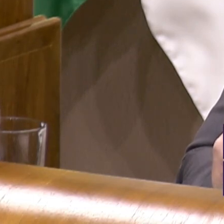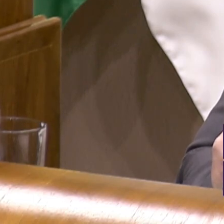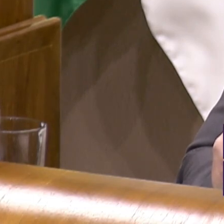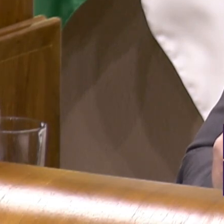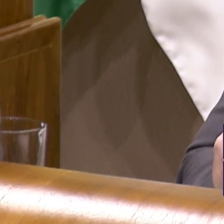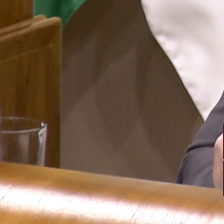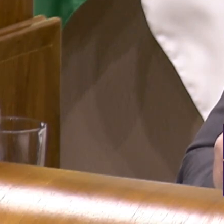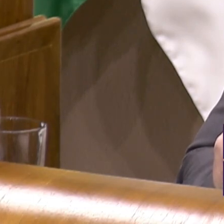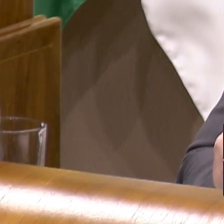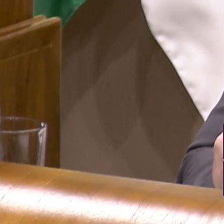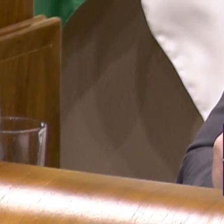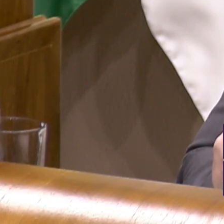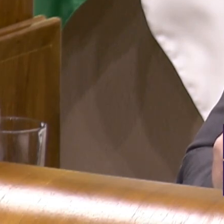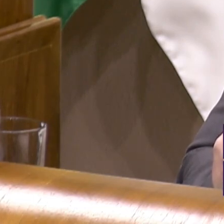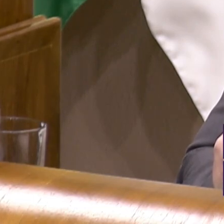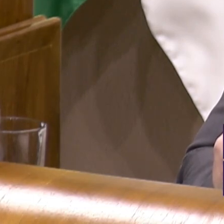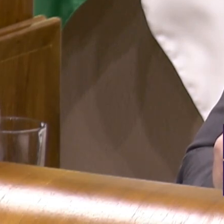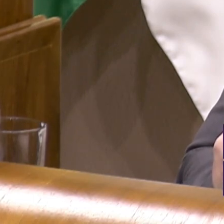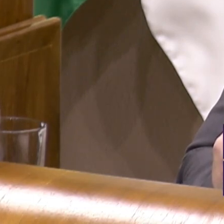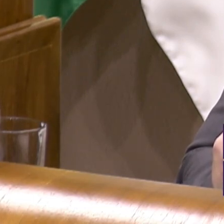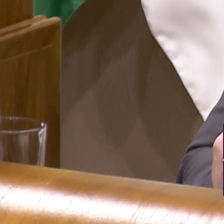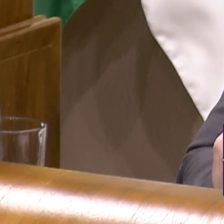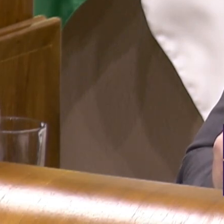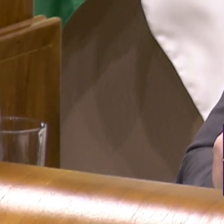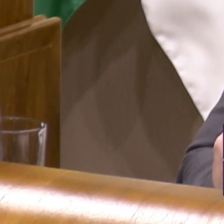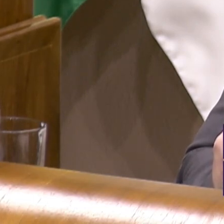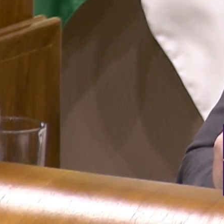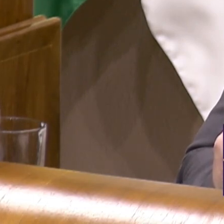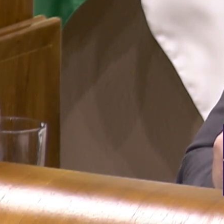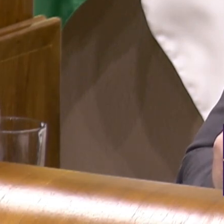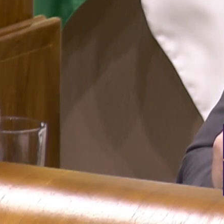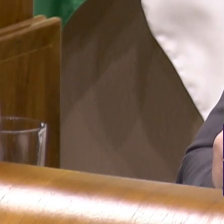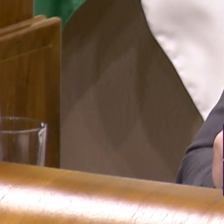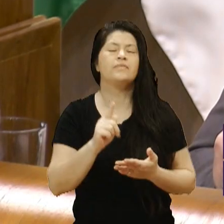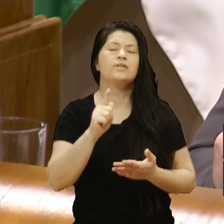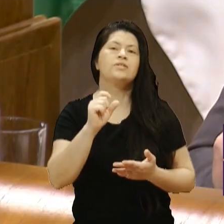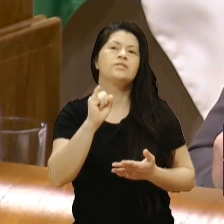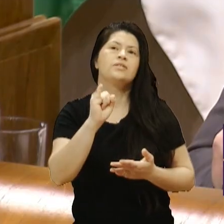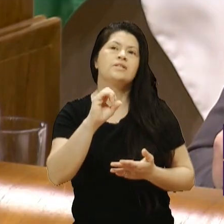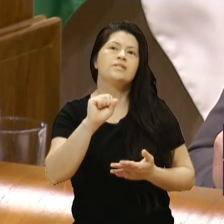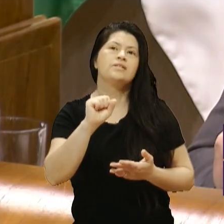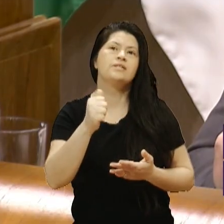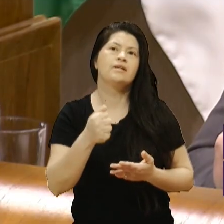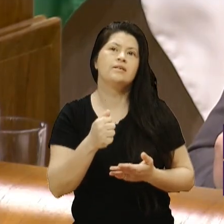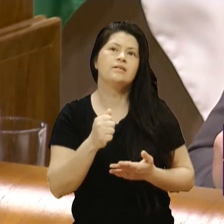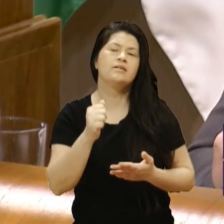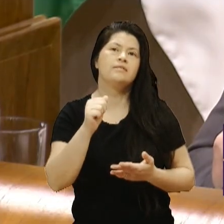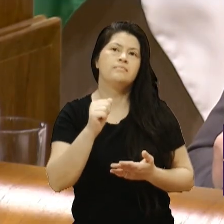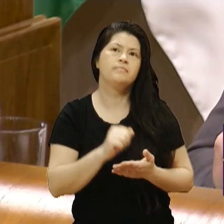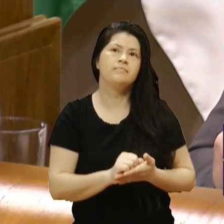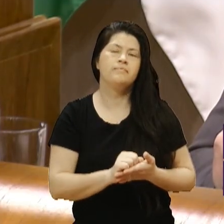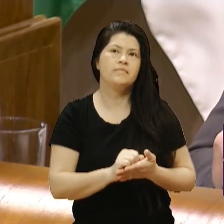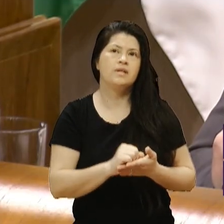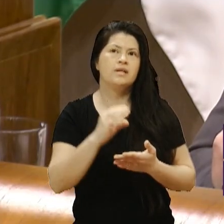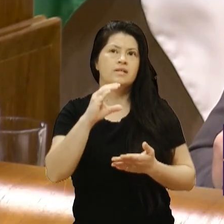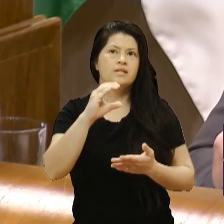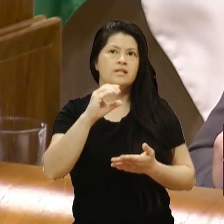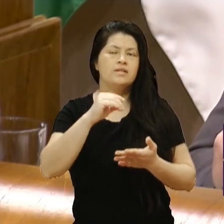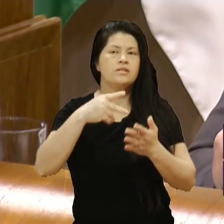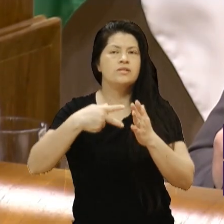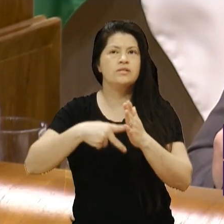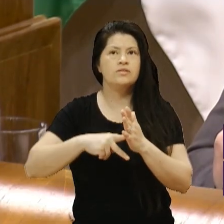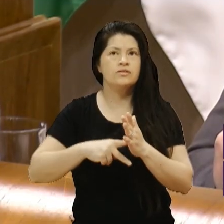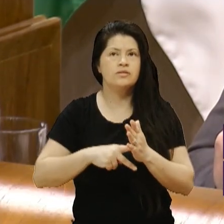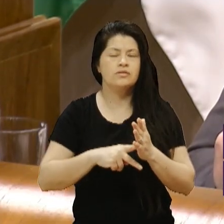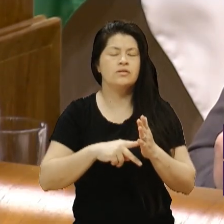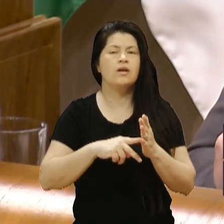Boff, representante da diretoria do Cindy Lojas, senhora Giza Jordani, Conselho Superior do Cindy Lojas, senhor Norberto